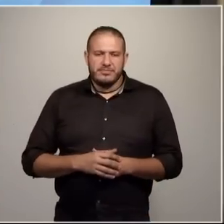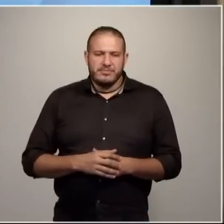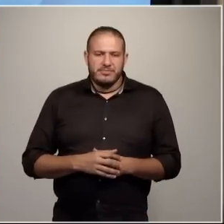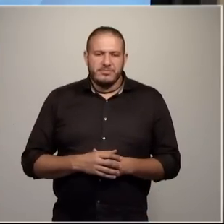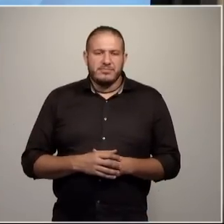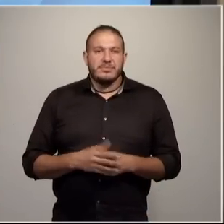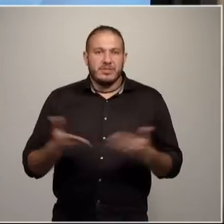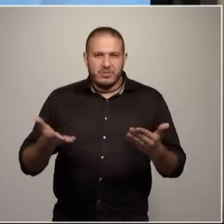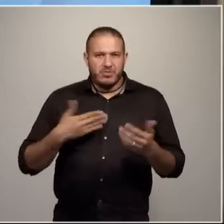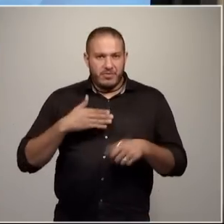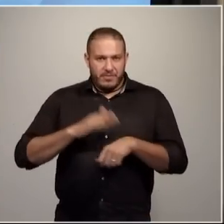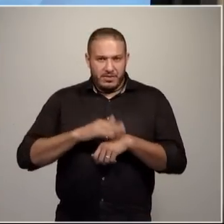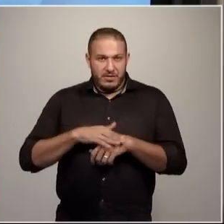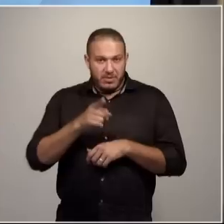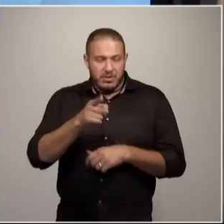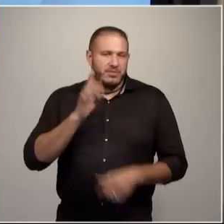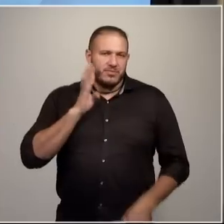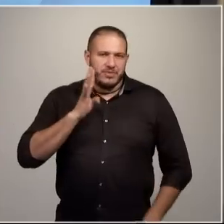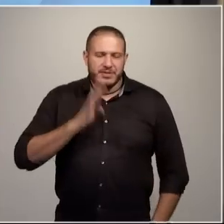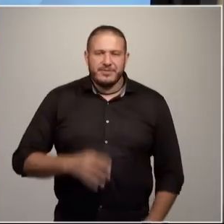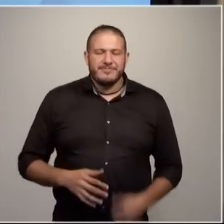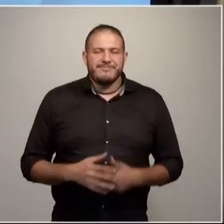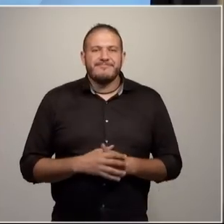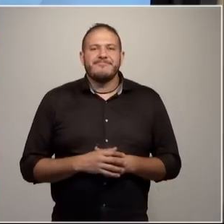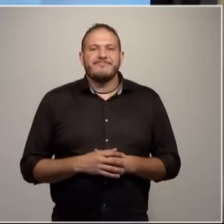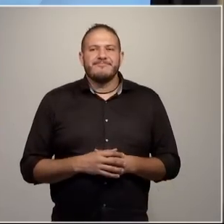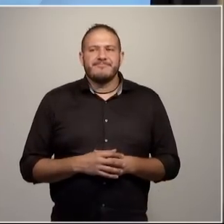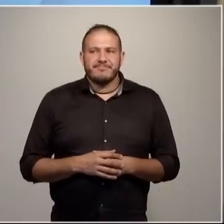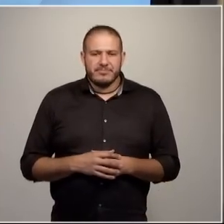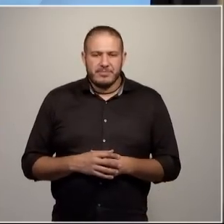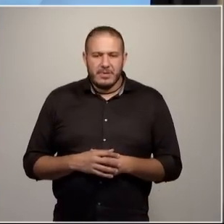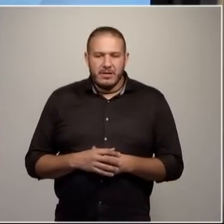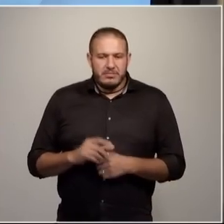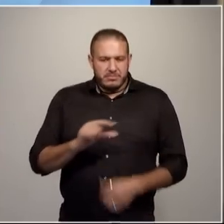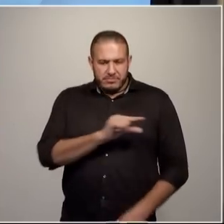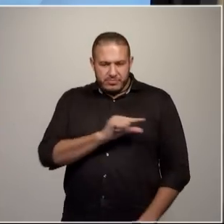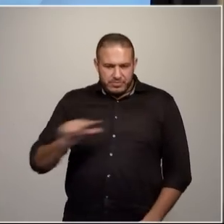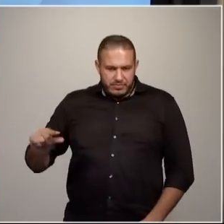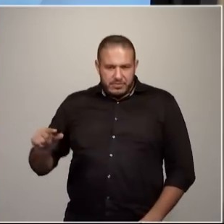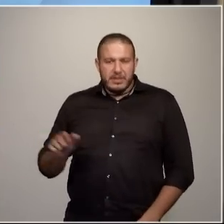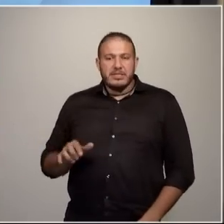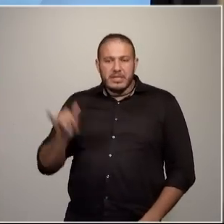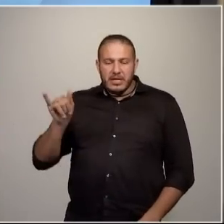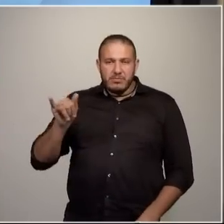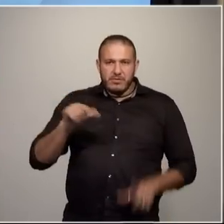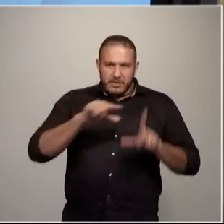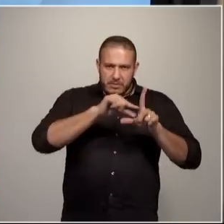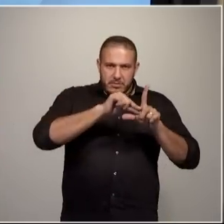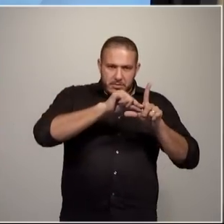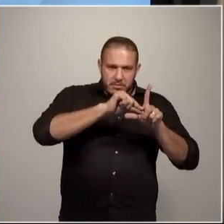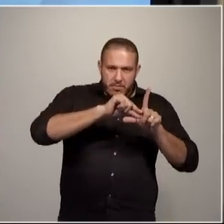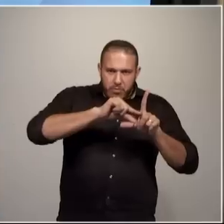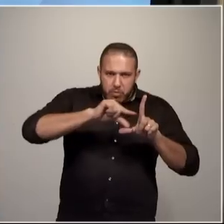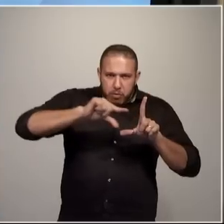Isso que eu estou fazendo agora é super legal. Esse y vai de 0 a 1 também.